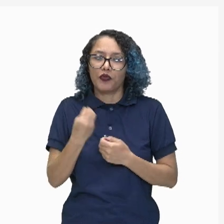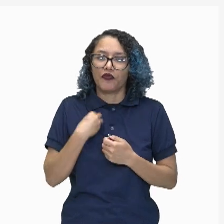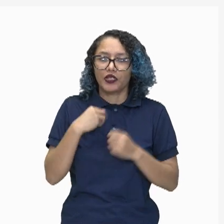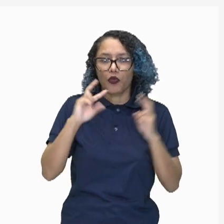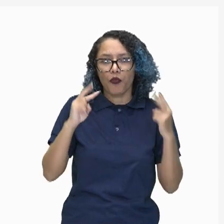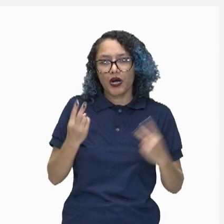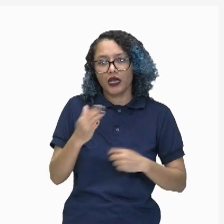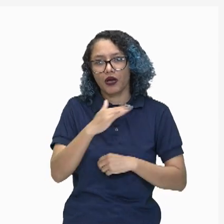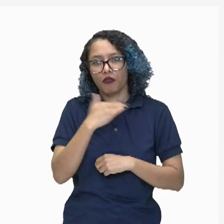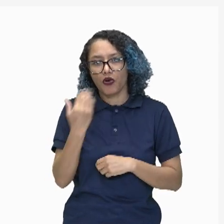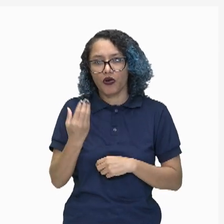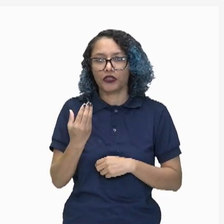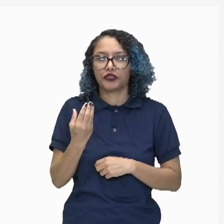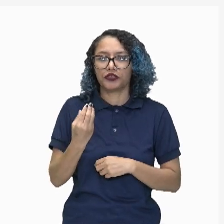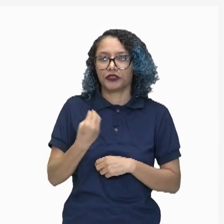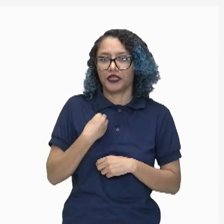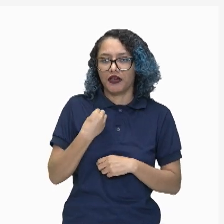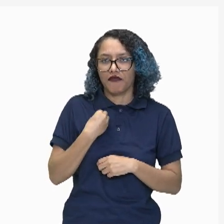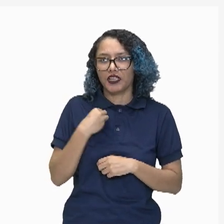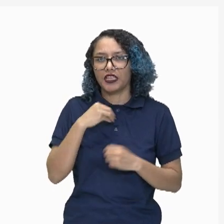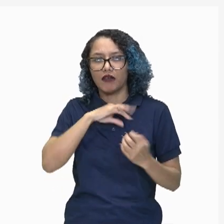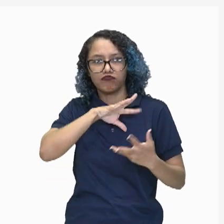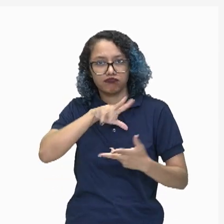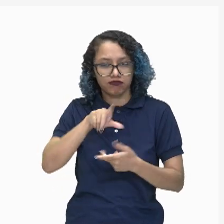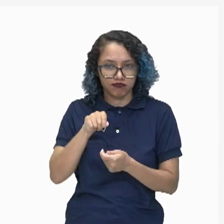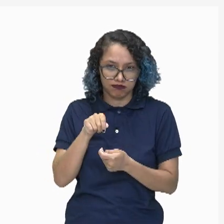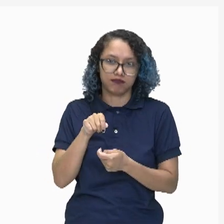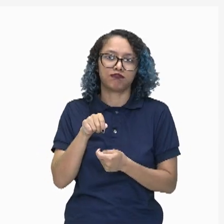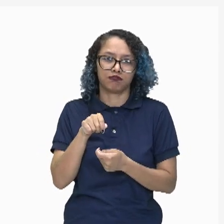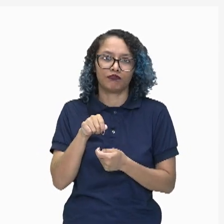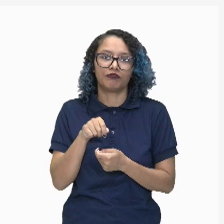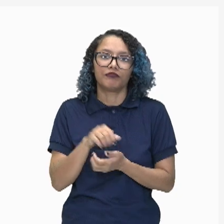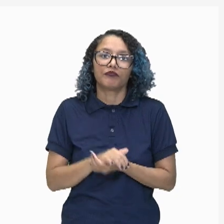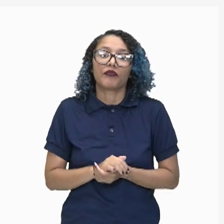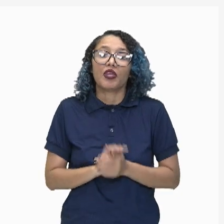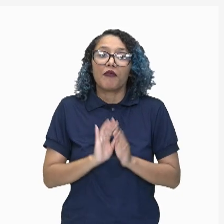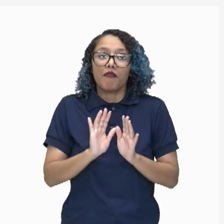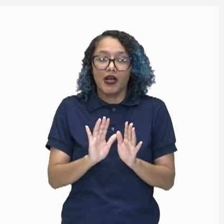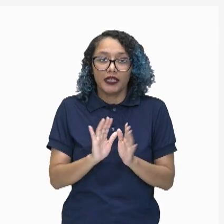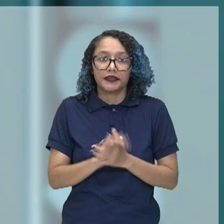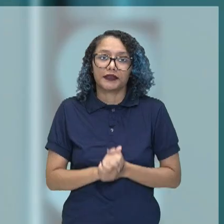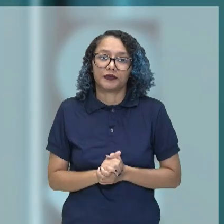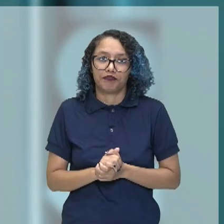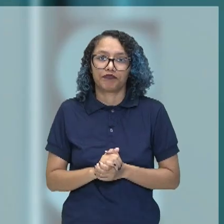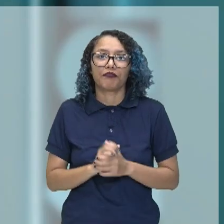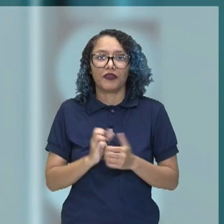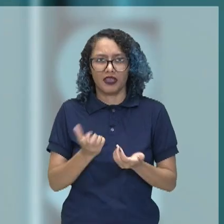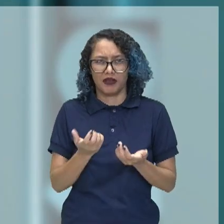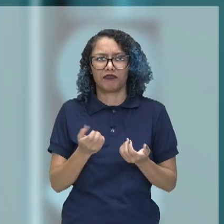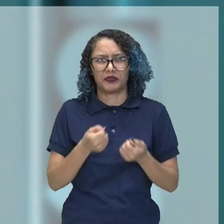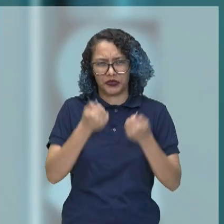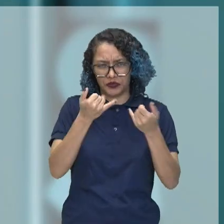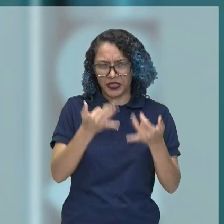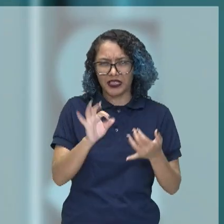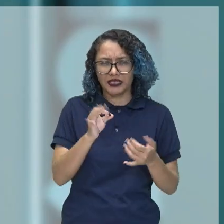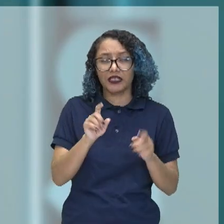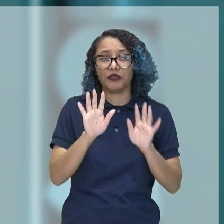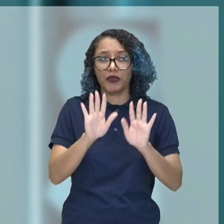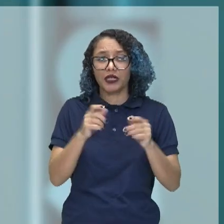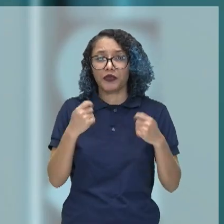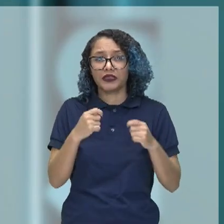a morte e a existência de forma universal. Mas mais do que falar, nós precisamos mostrar um pouquinho de como